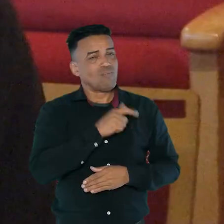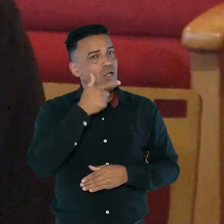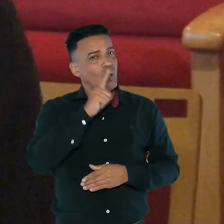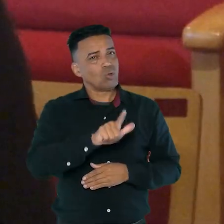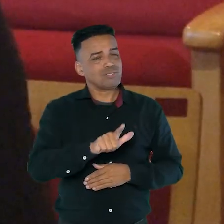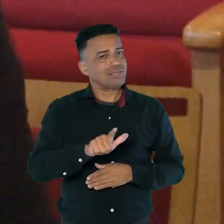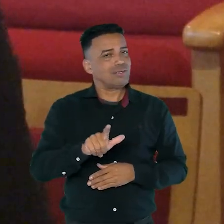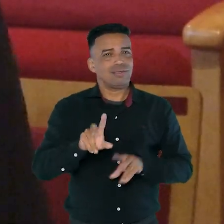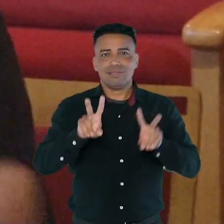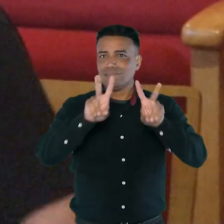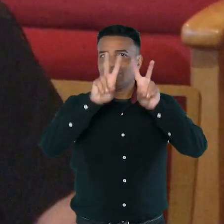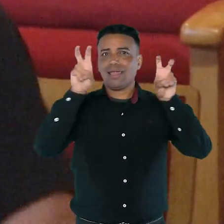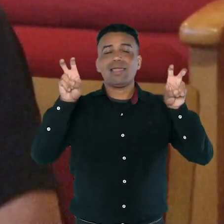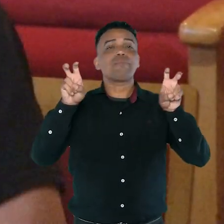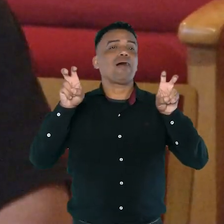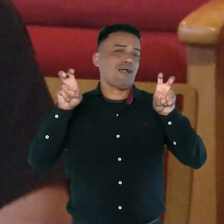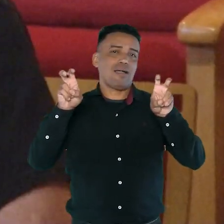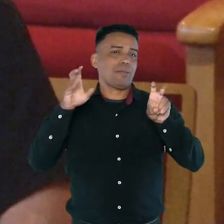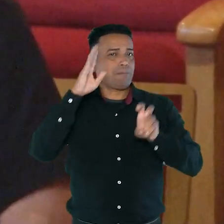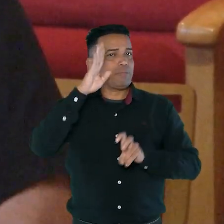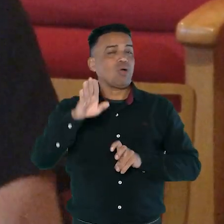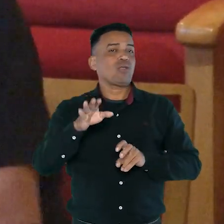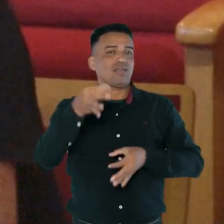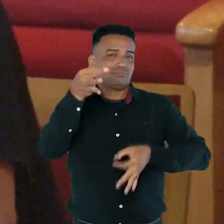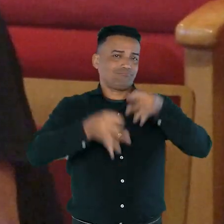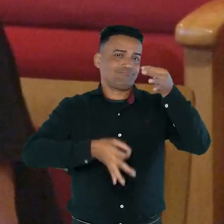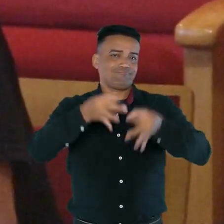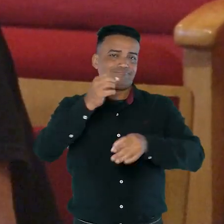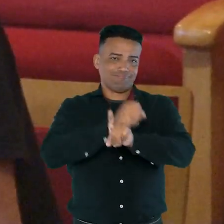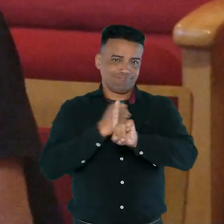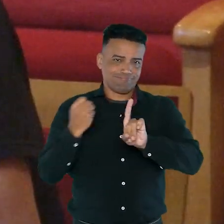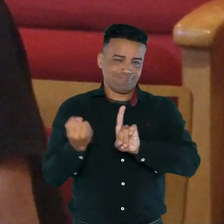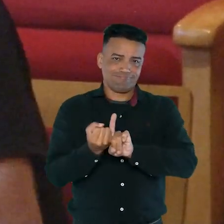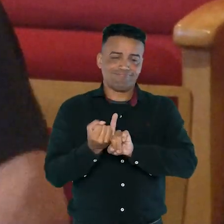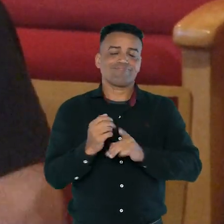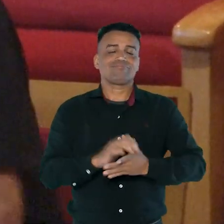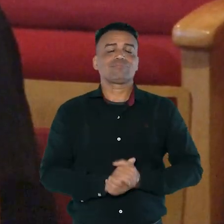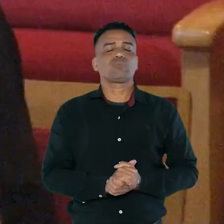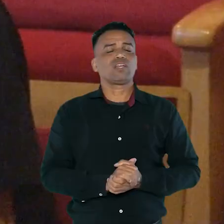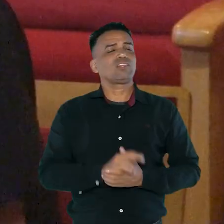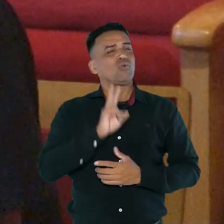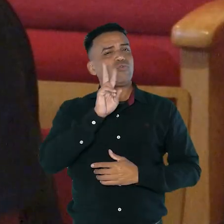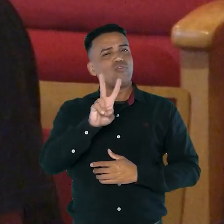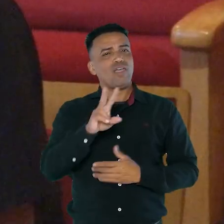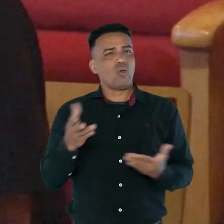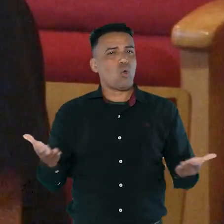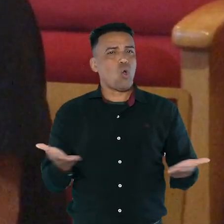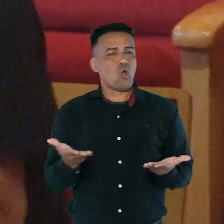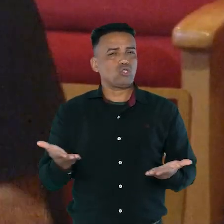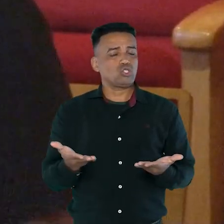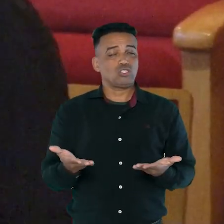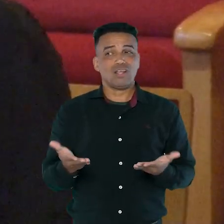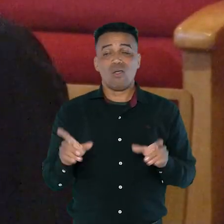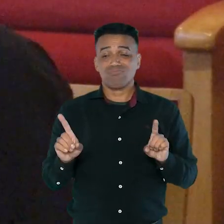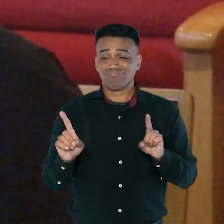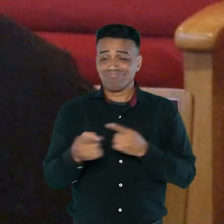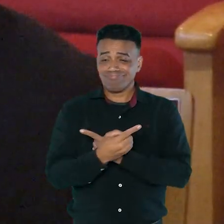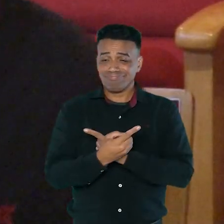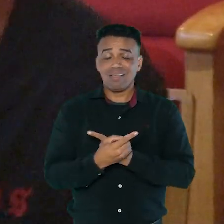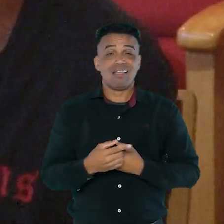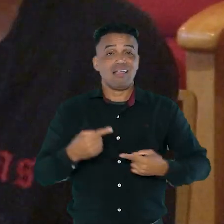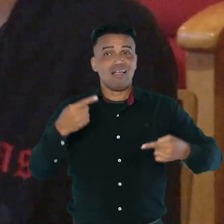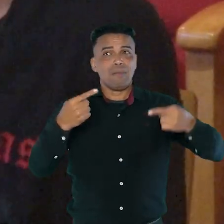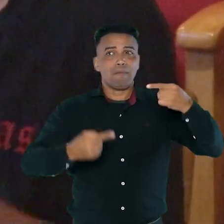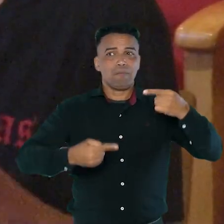vai chegar num dos temas centrais aqui, a justiça social. Mas o que a gente vê hoje em dia é muito pelo contrário, né?